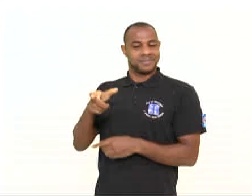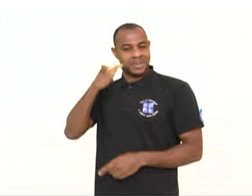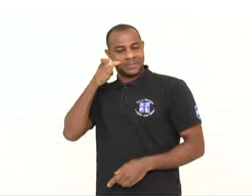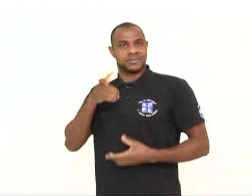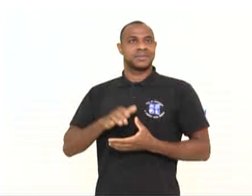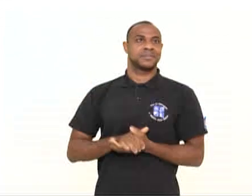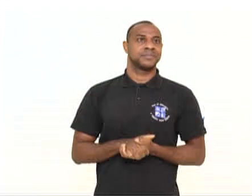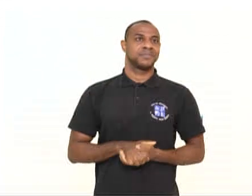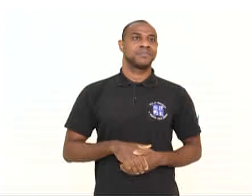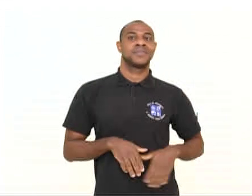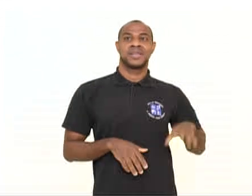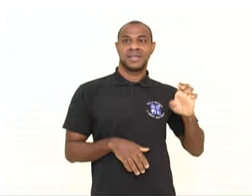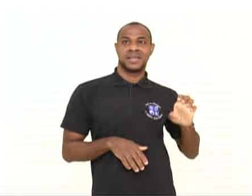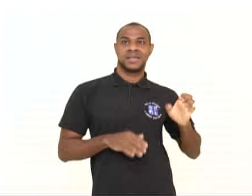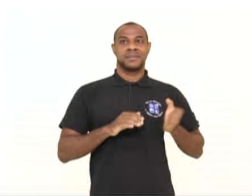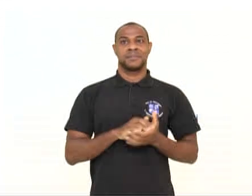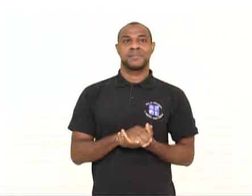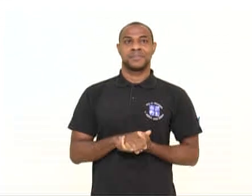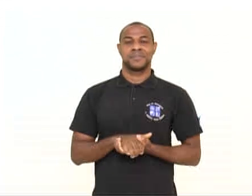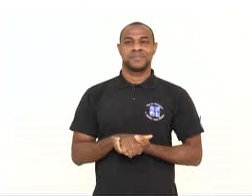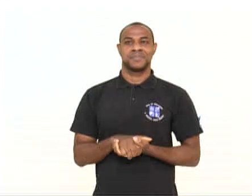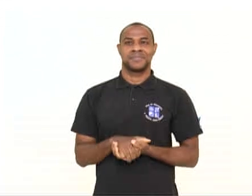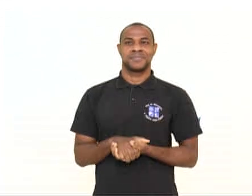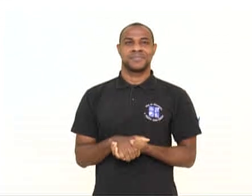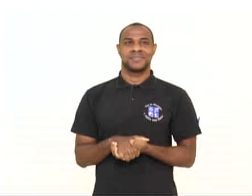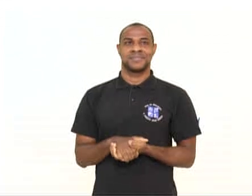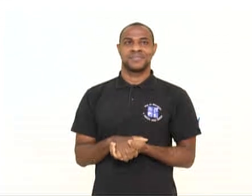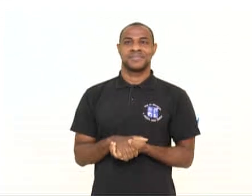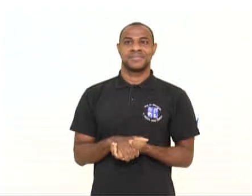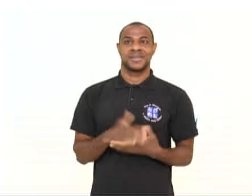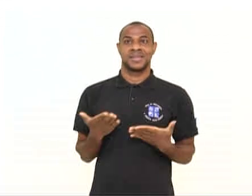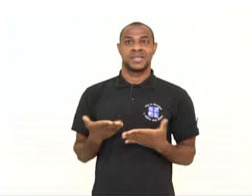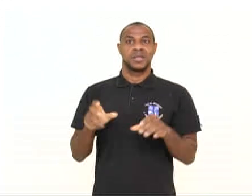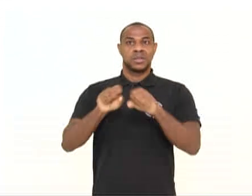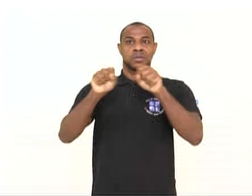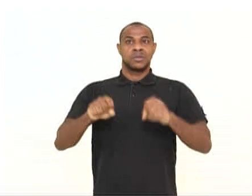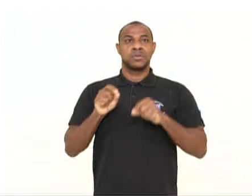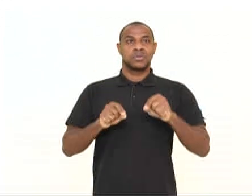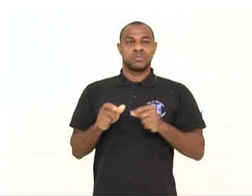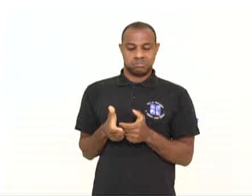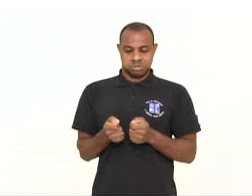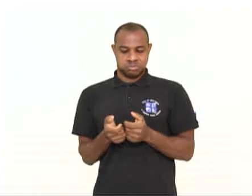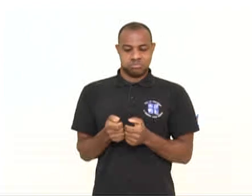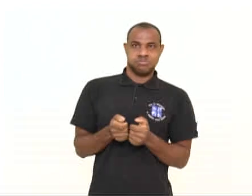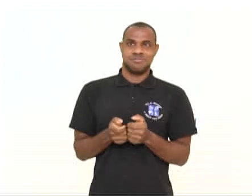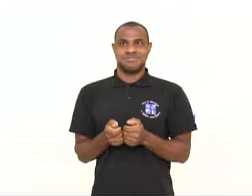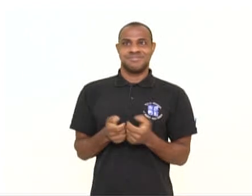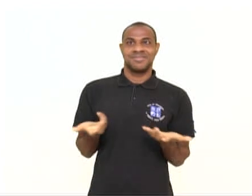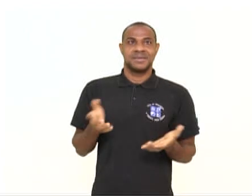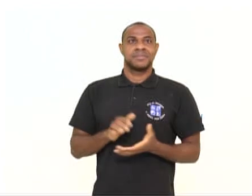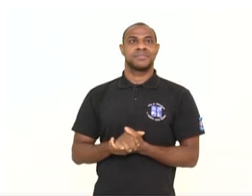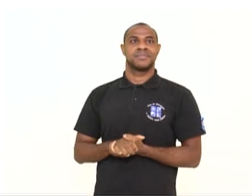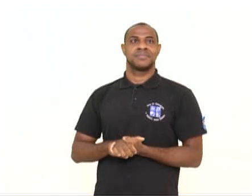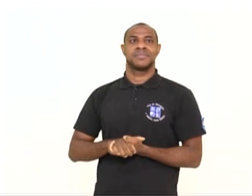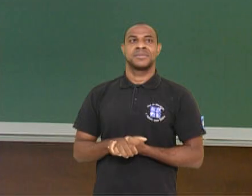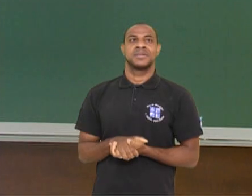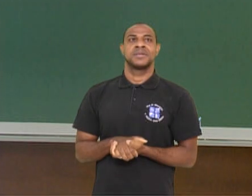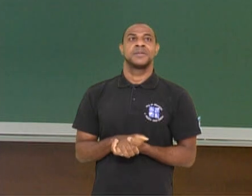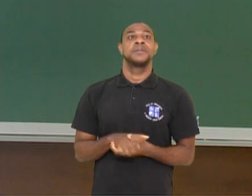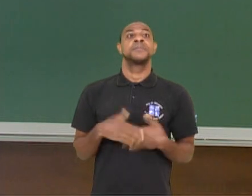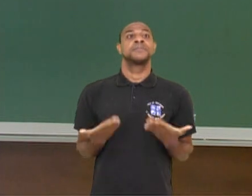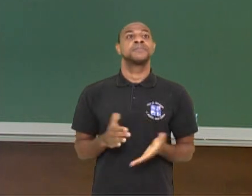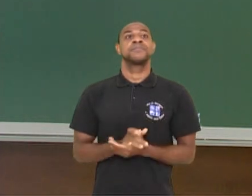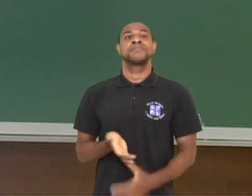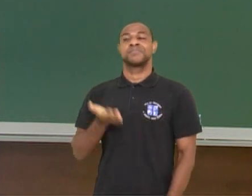are going to the movies in drive-in system, no sistema de drive-in, ok? Fill